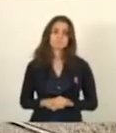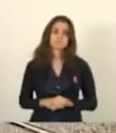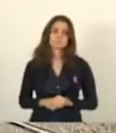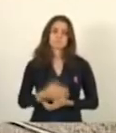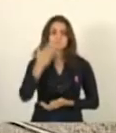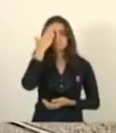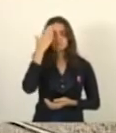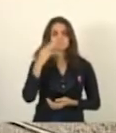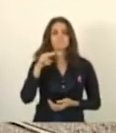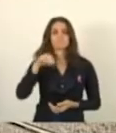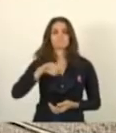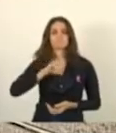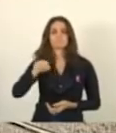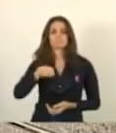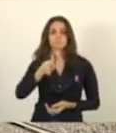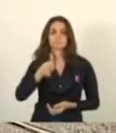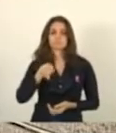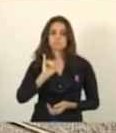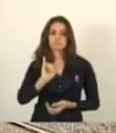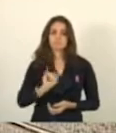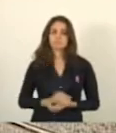Obrigado, deputado Sérgio Majeski.